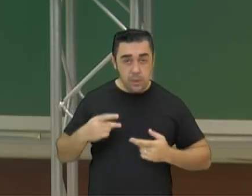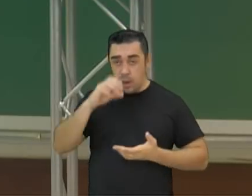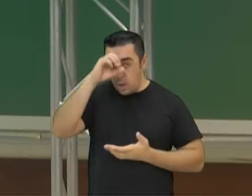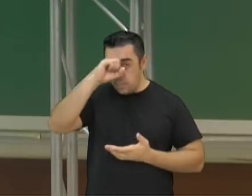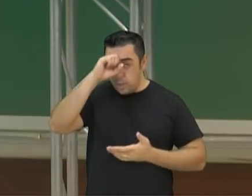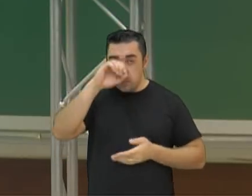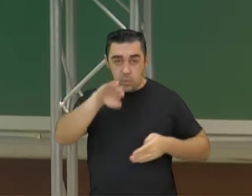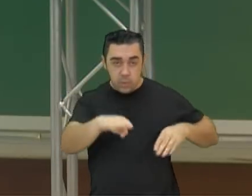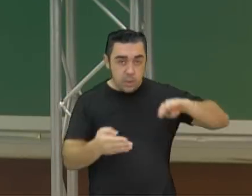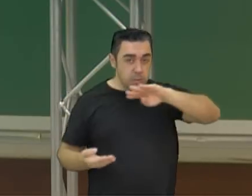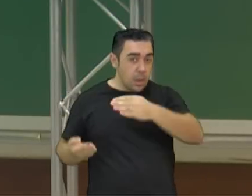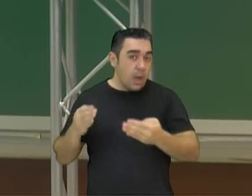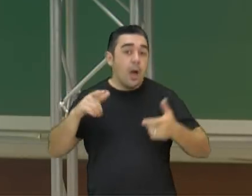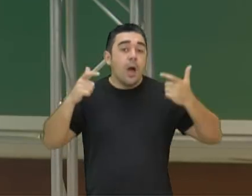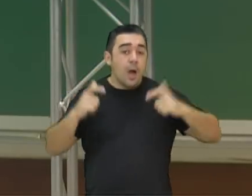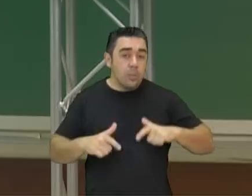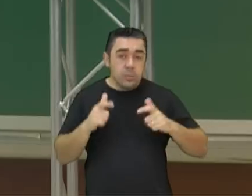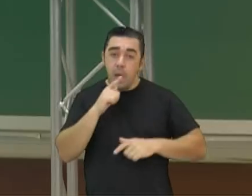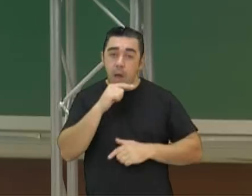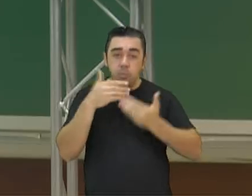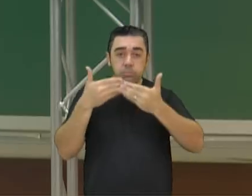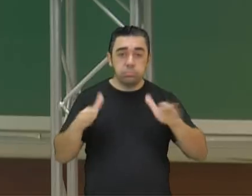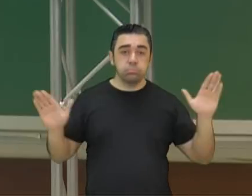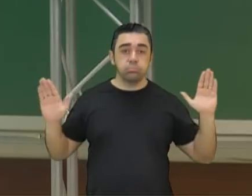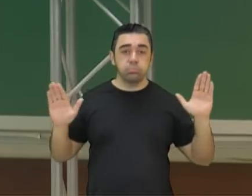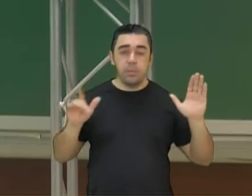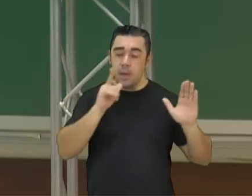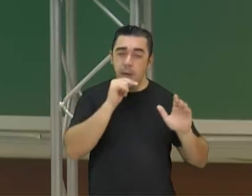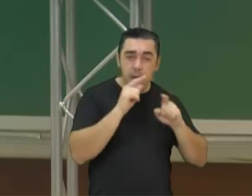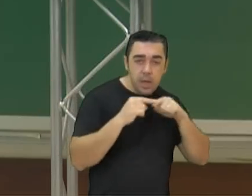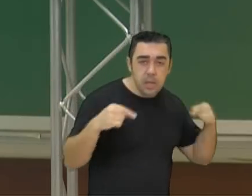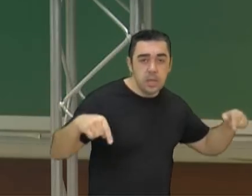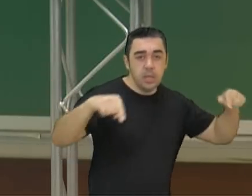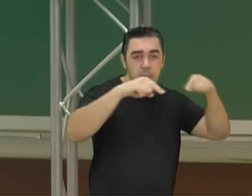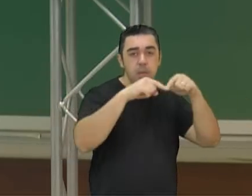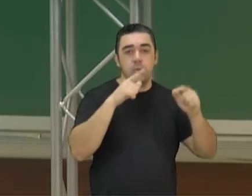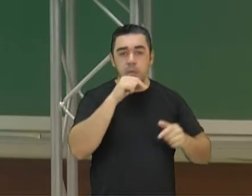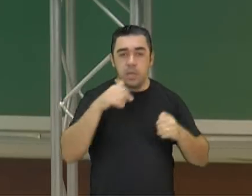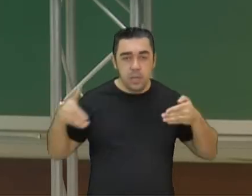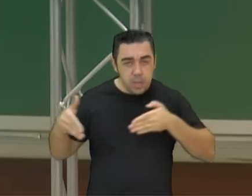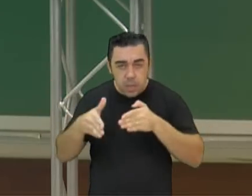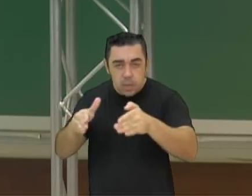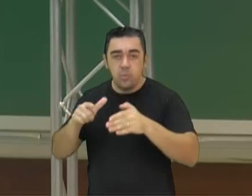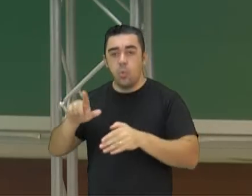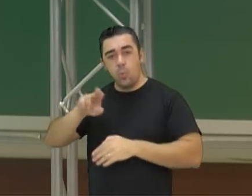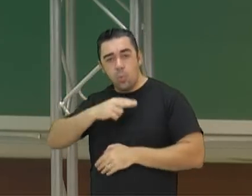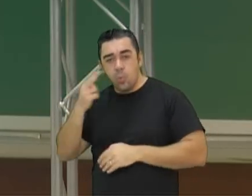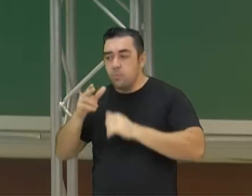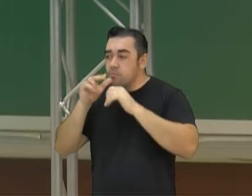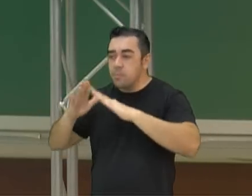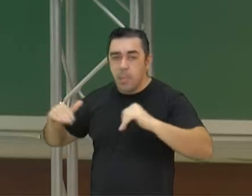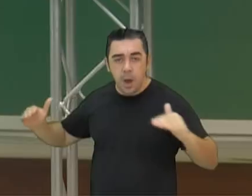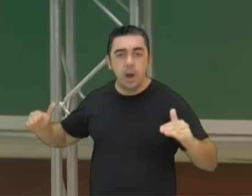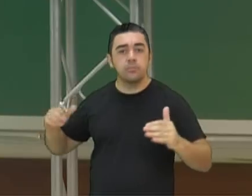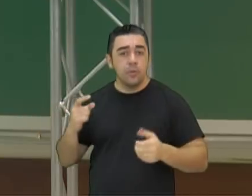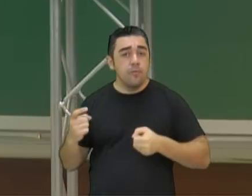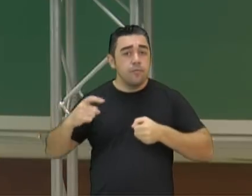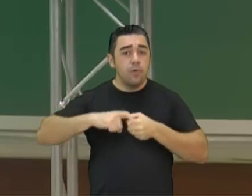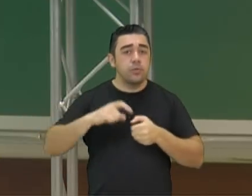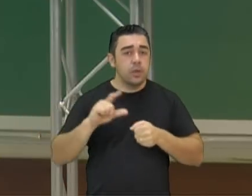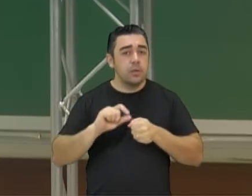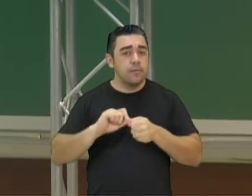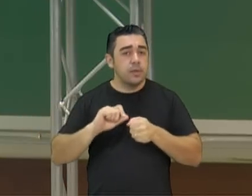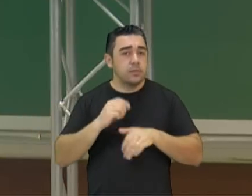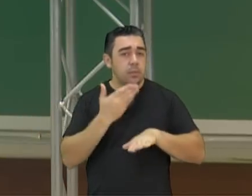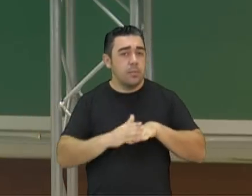nadou em águas abertas. Então, é algo natural agora nós voltarmos a ter essa prática nas águas